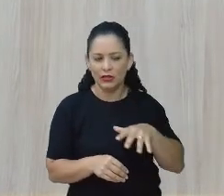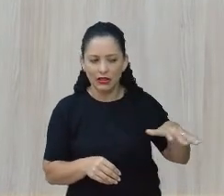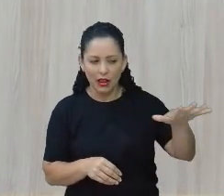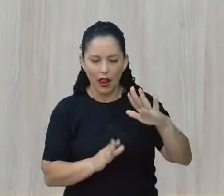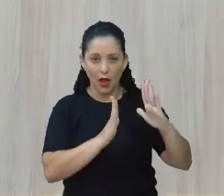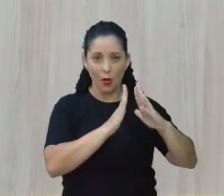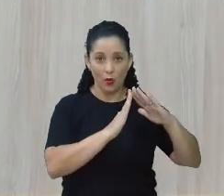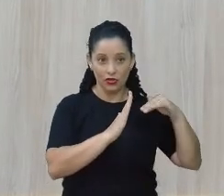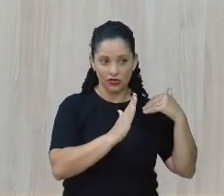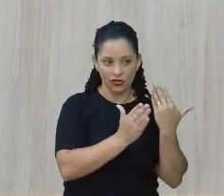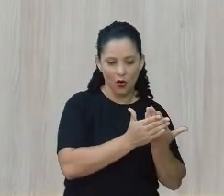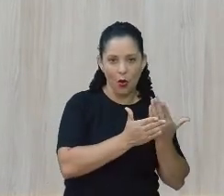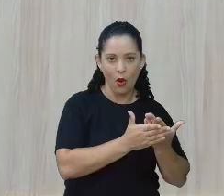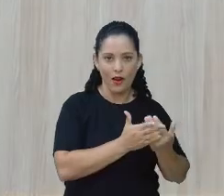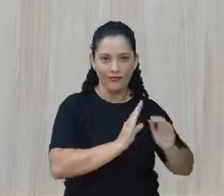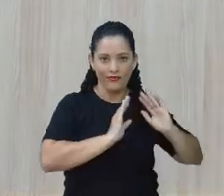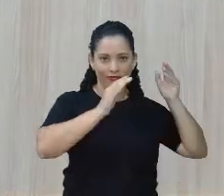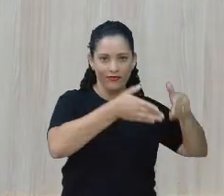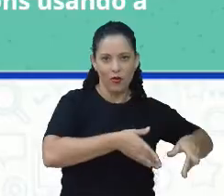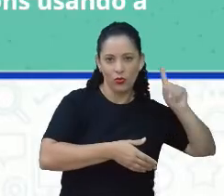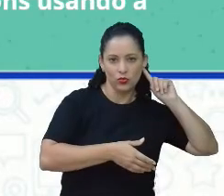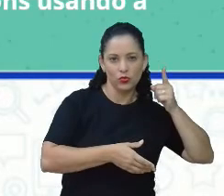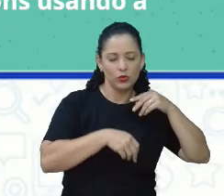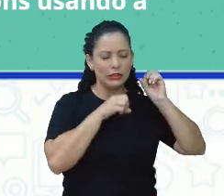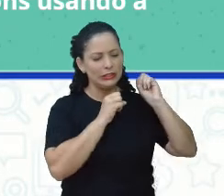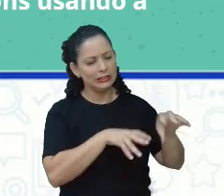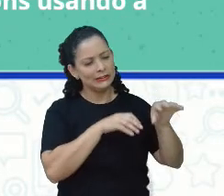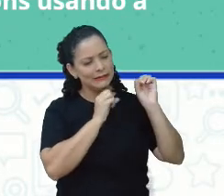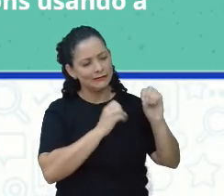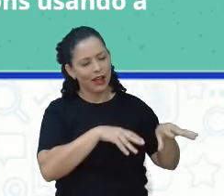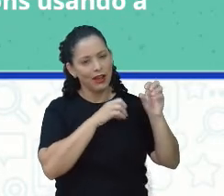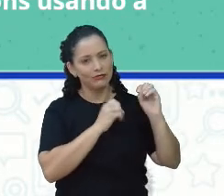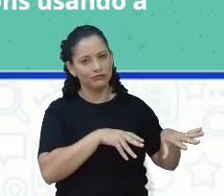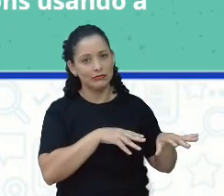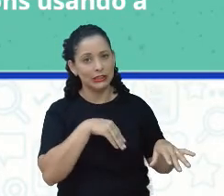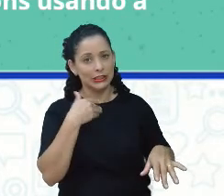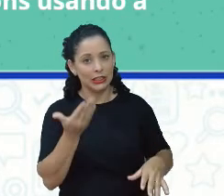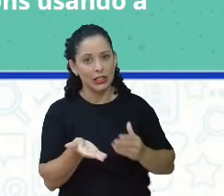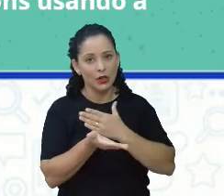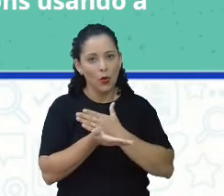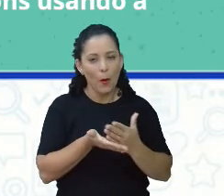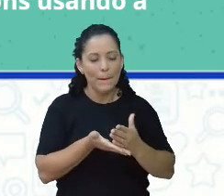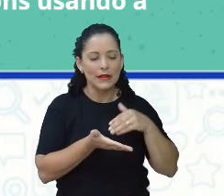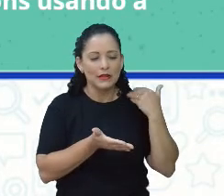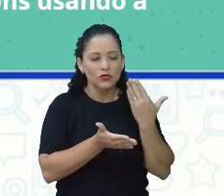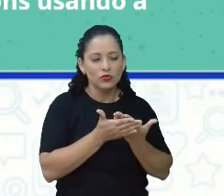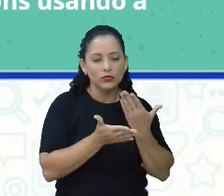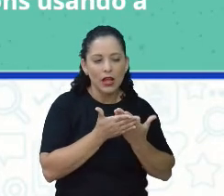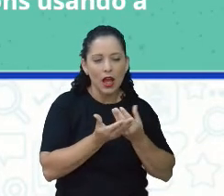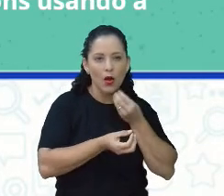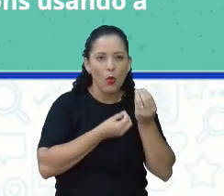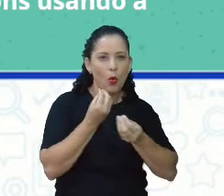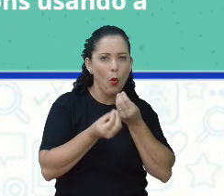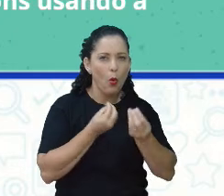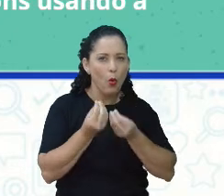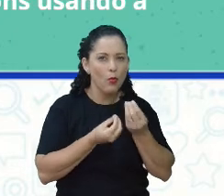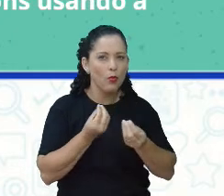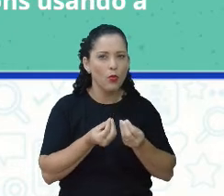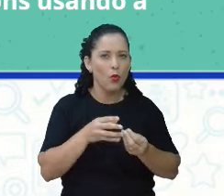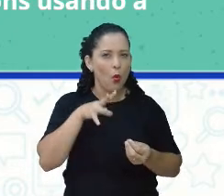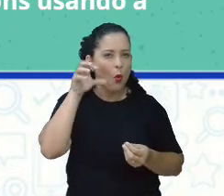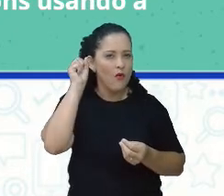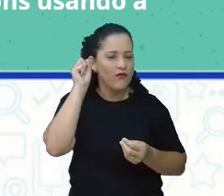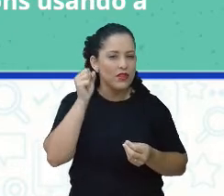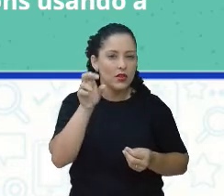escola para surdos. Nessa época, Bell começa a estudar como transmitir sons usando a eletricidade. Então,